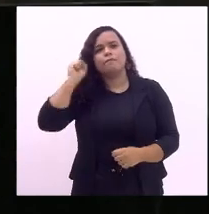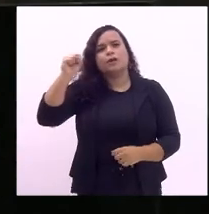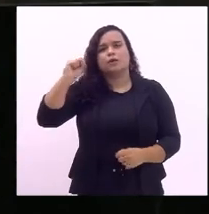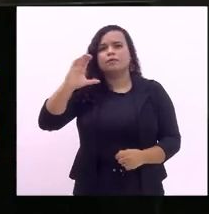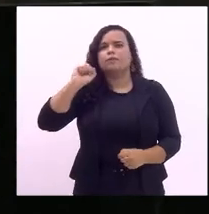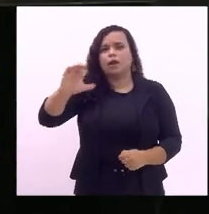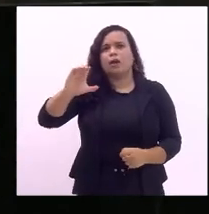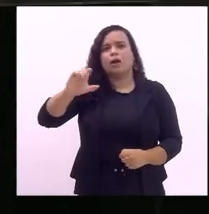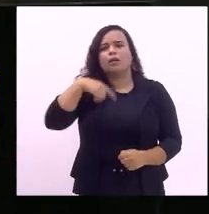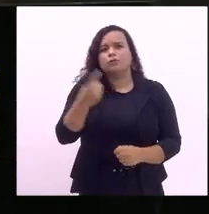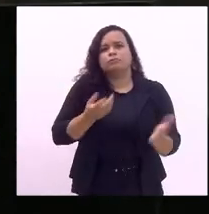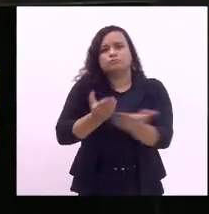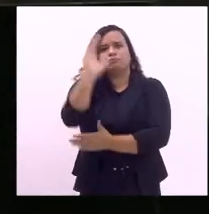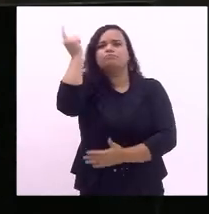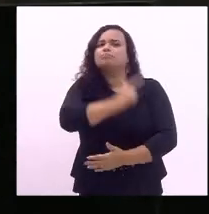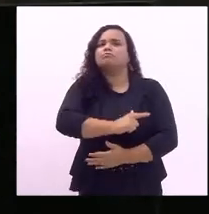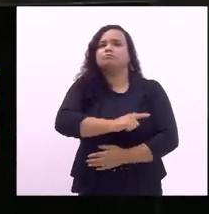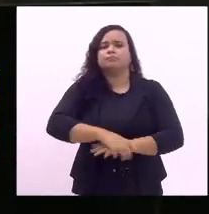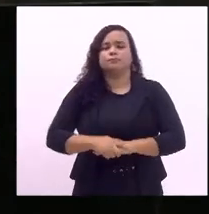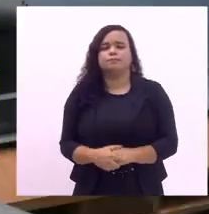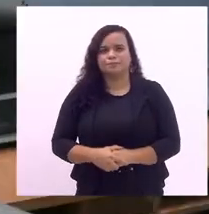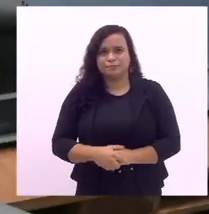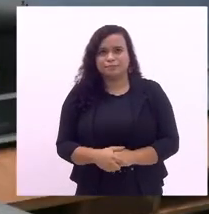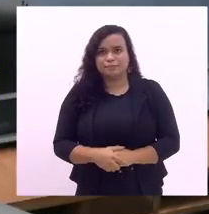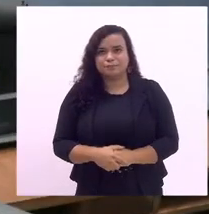e vamos aprovar!